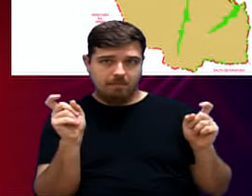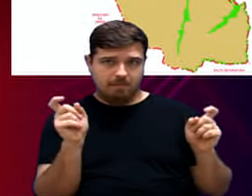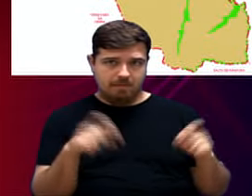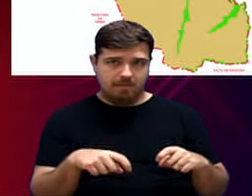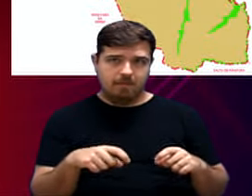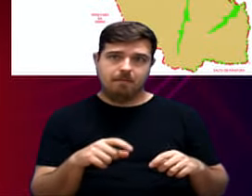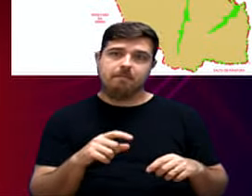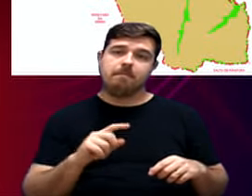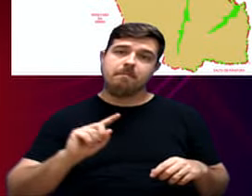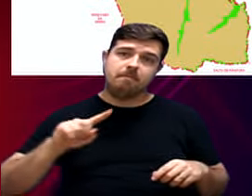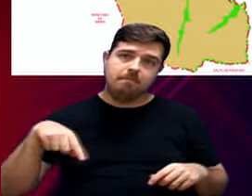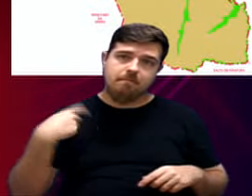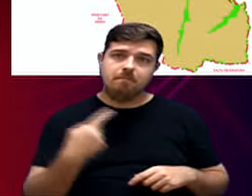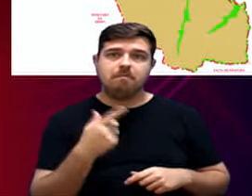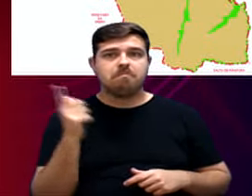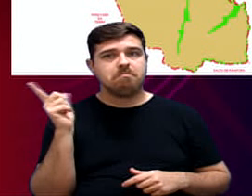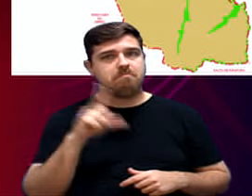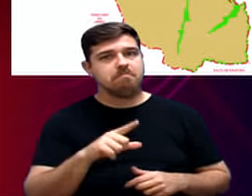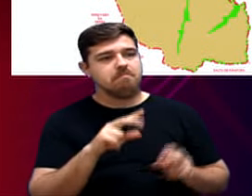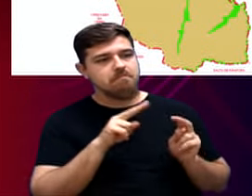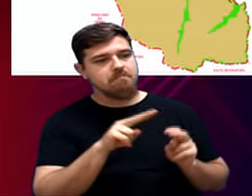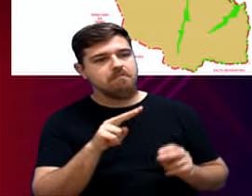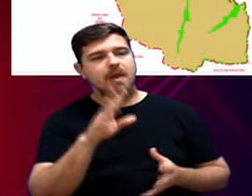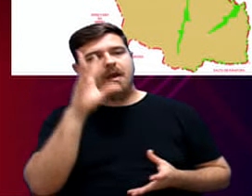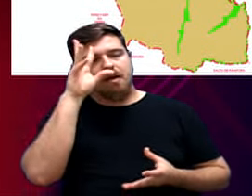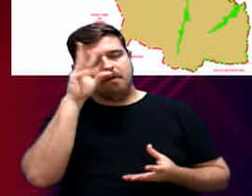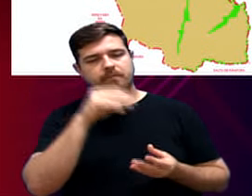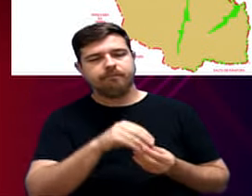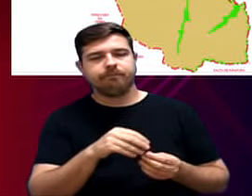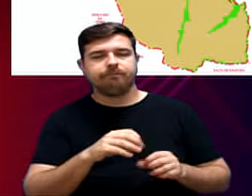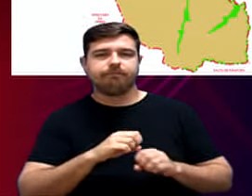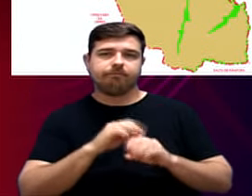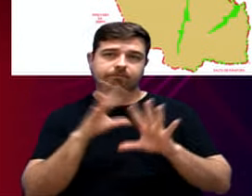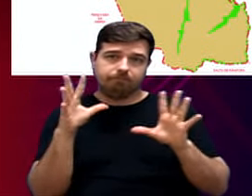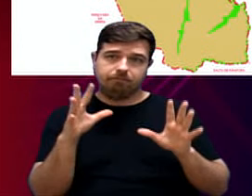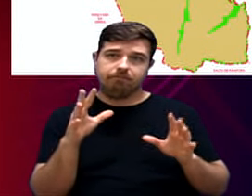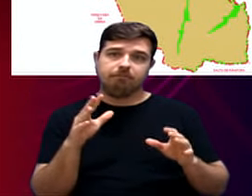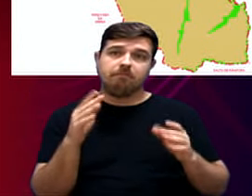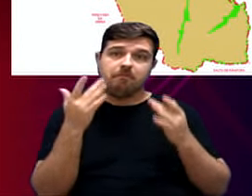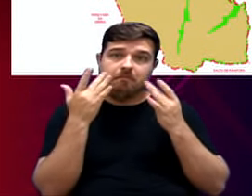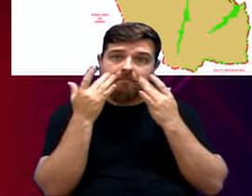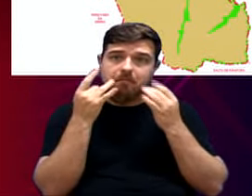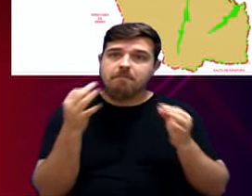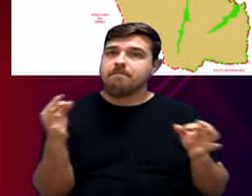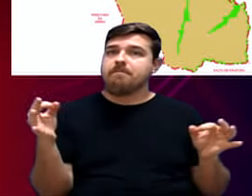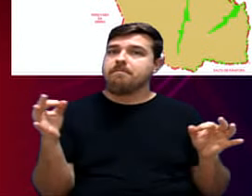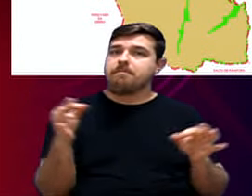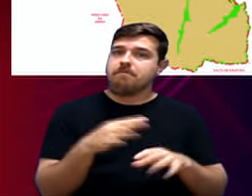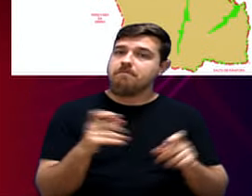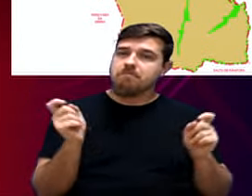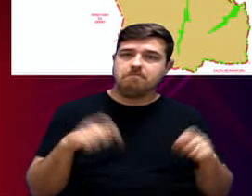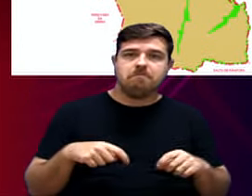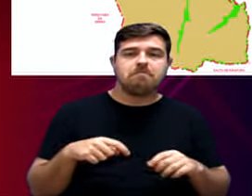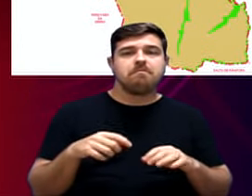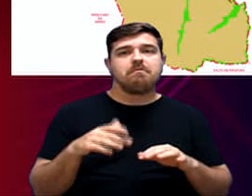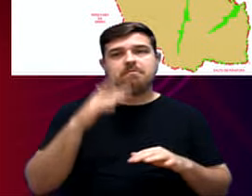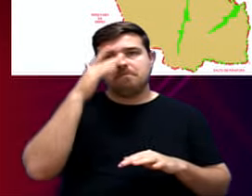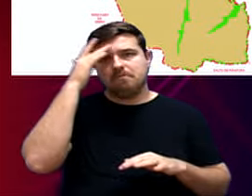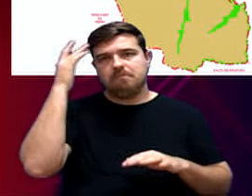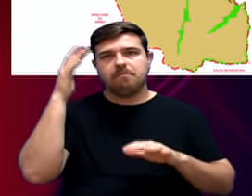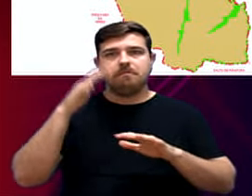a gente acho que encerra aqui a o material e acho que abre agora